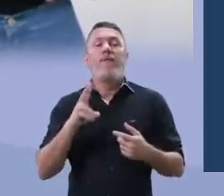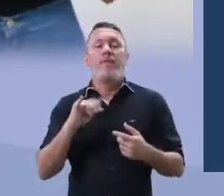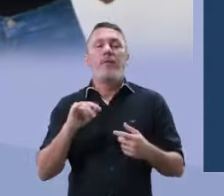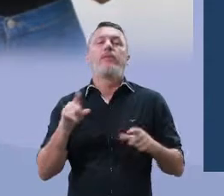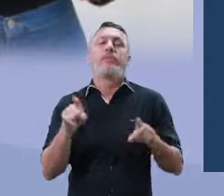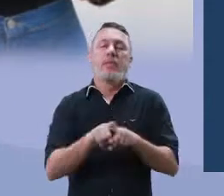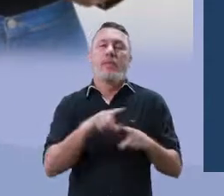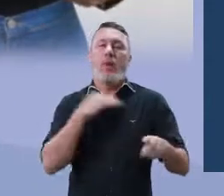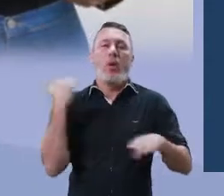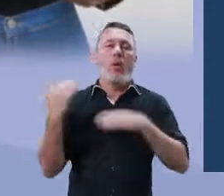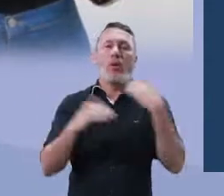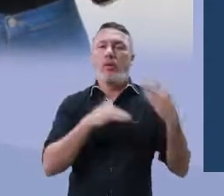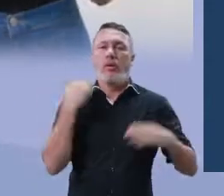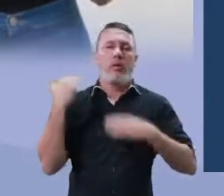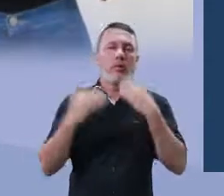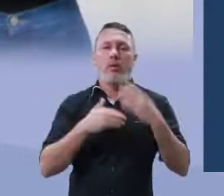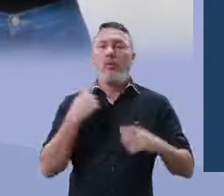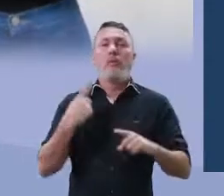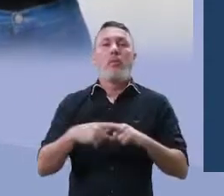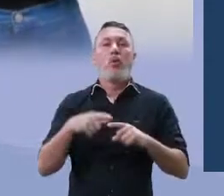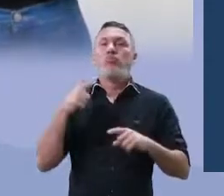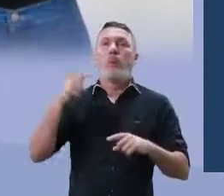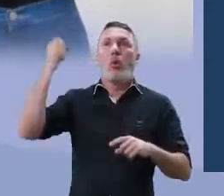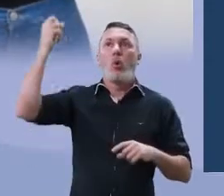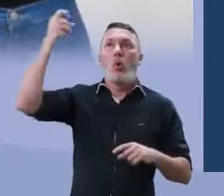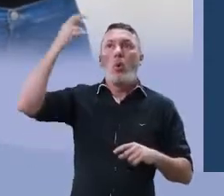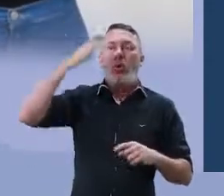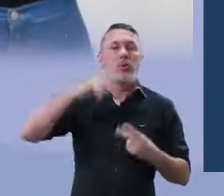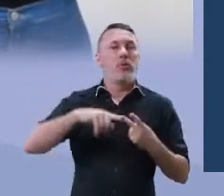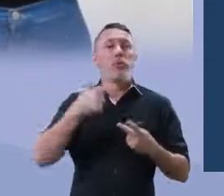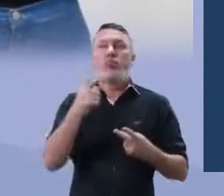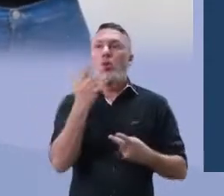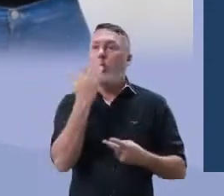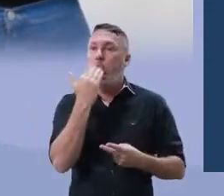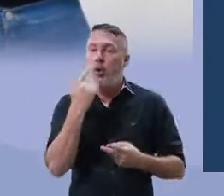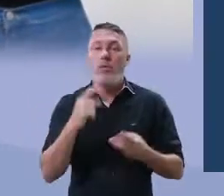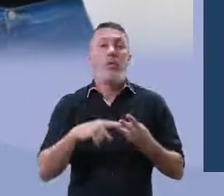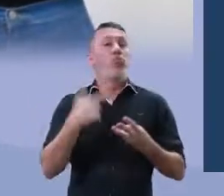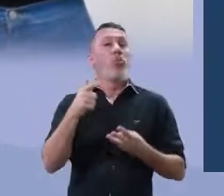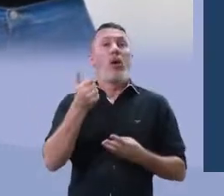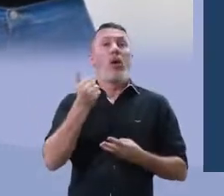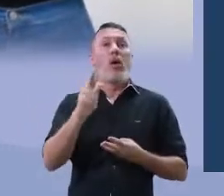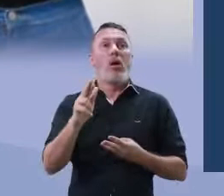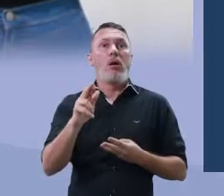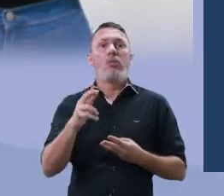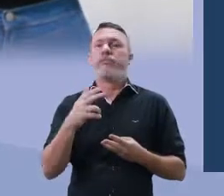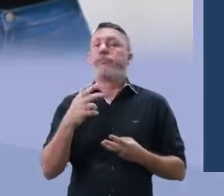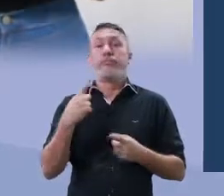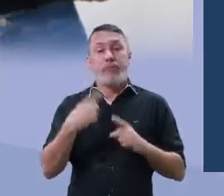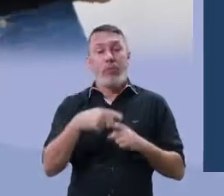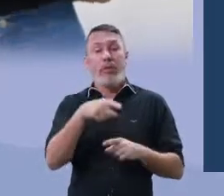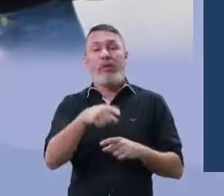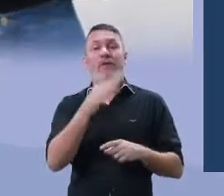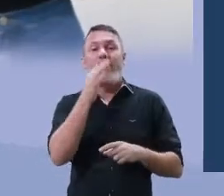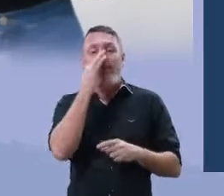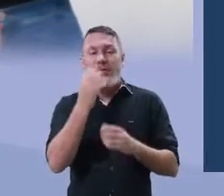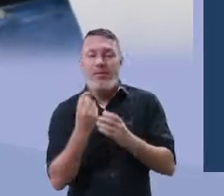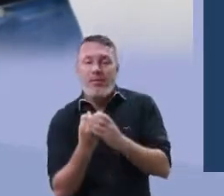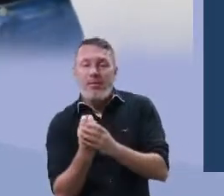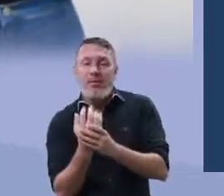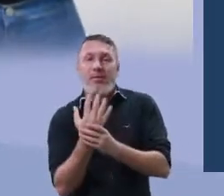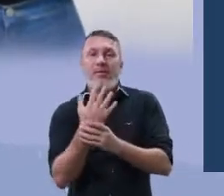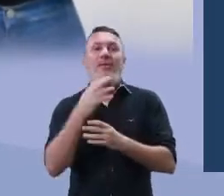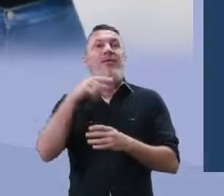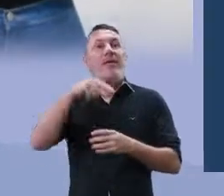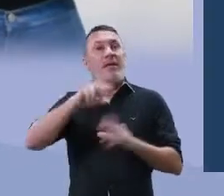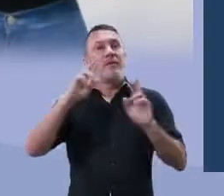já que elas são a base da cadeia, eles começam a morrer. Por quê? Não tem nem alimento e nem oxigênio dissolvido,